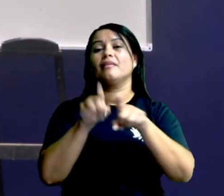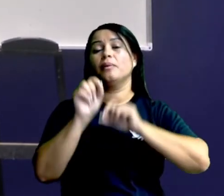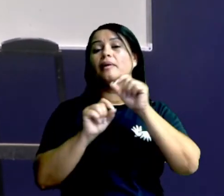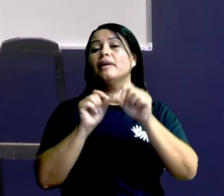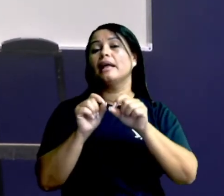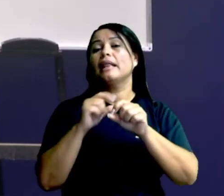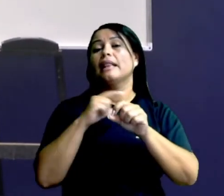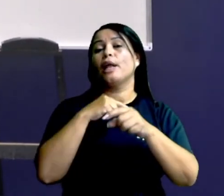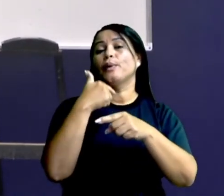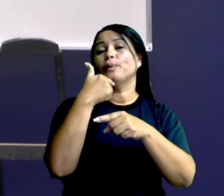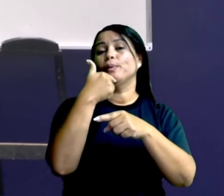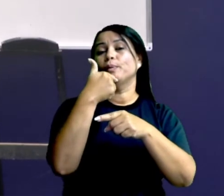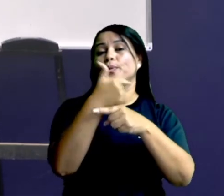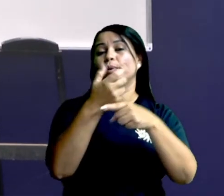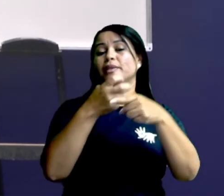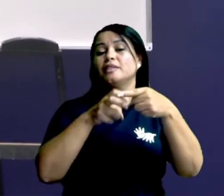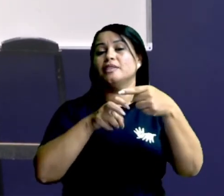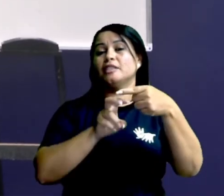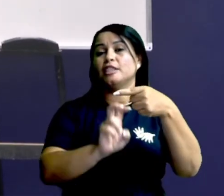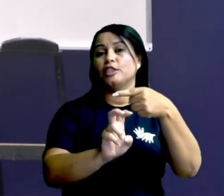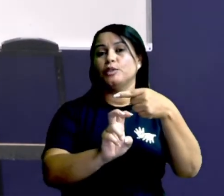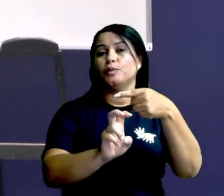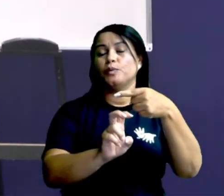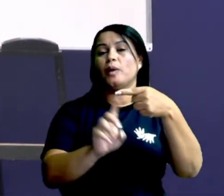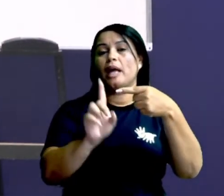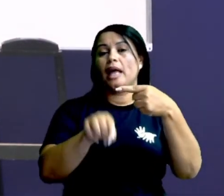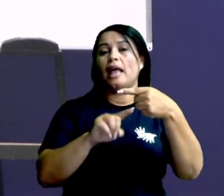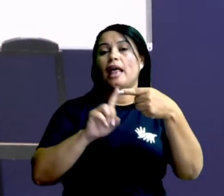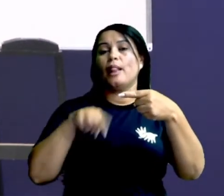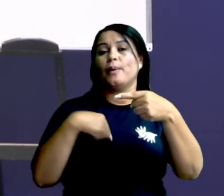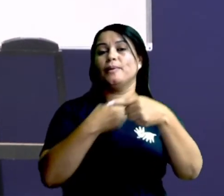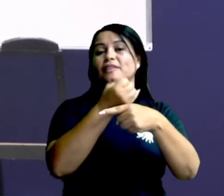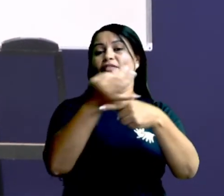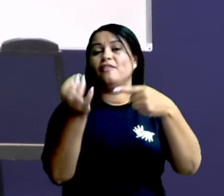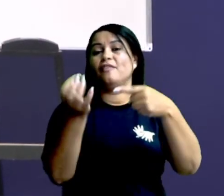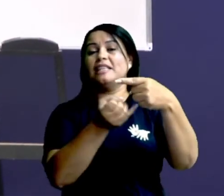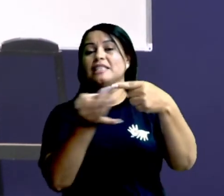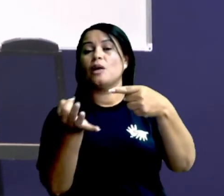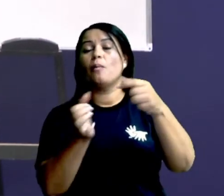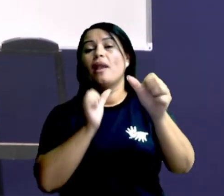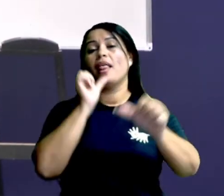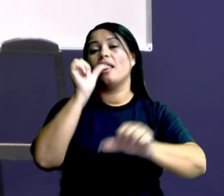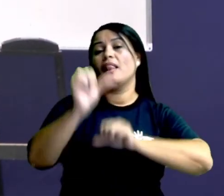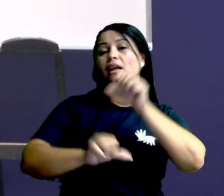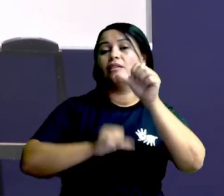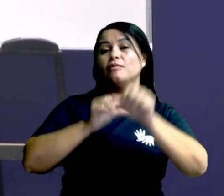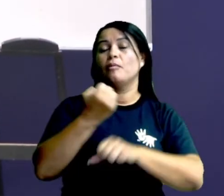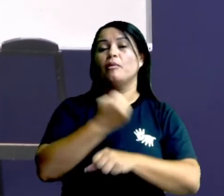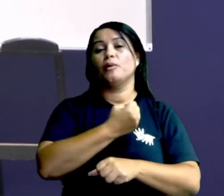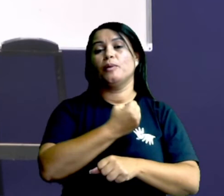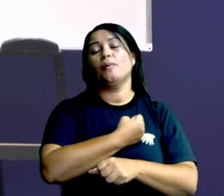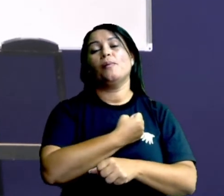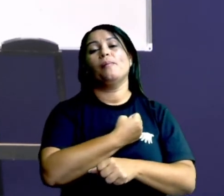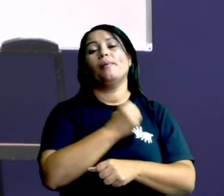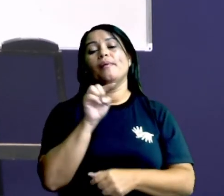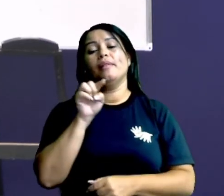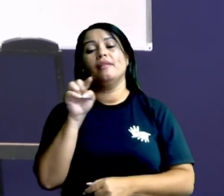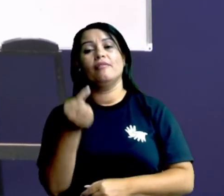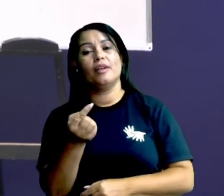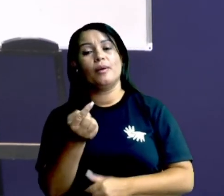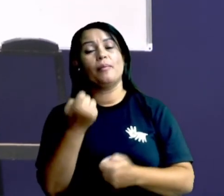Então, 2/5 é a nossa fração. Para transformar em um número decimal, eu